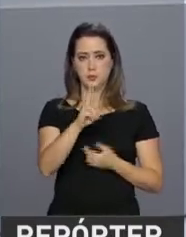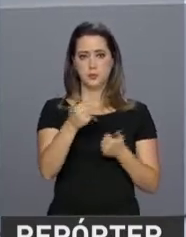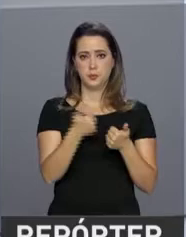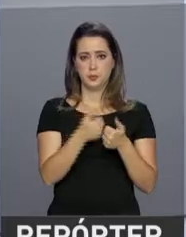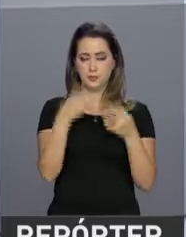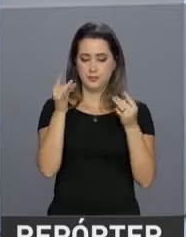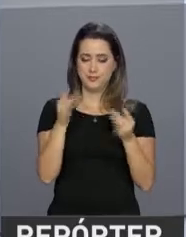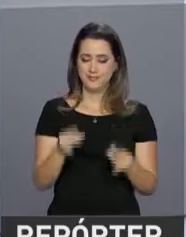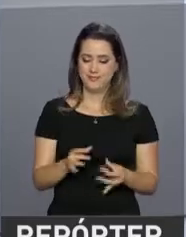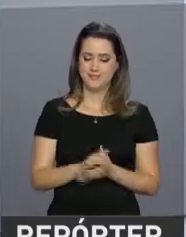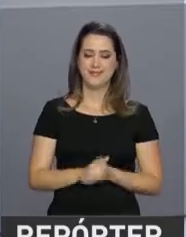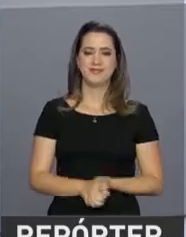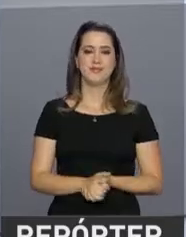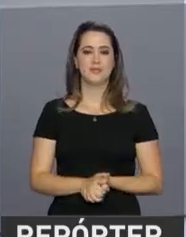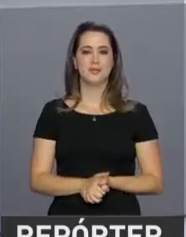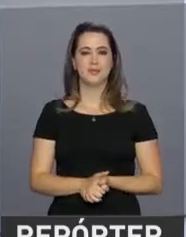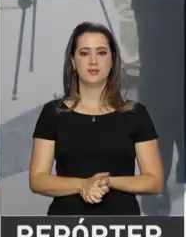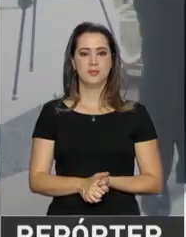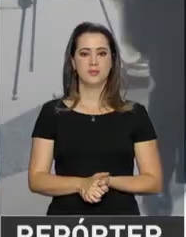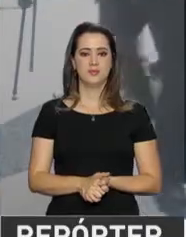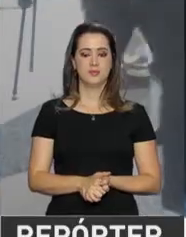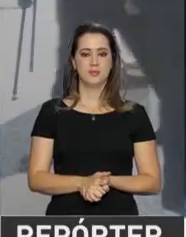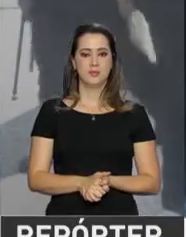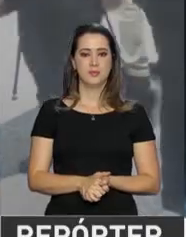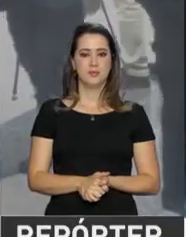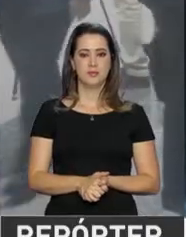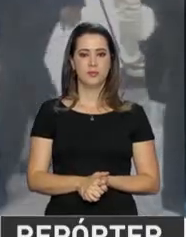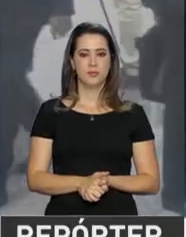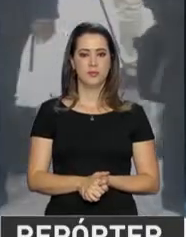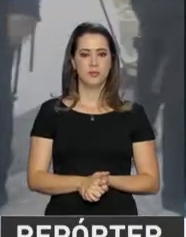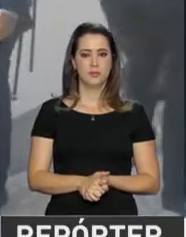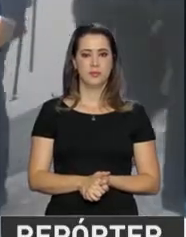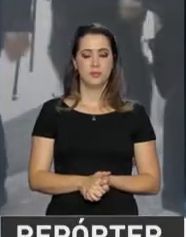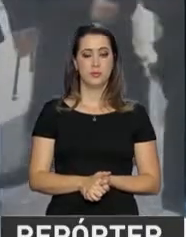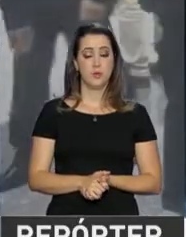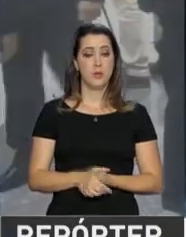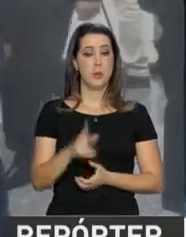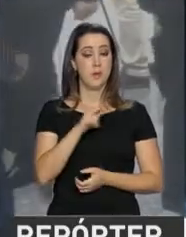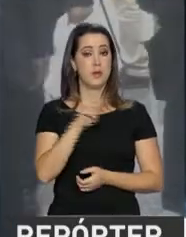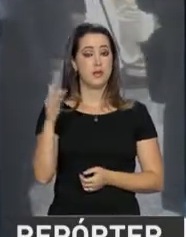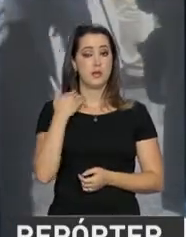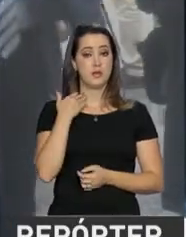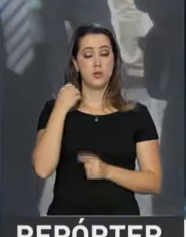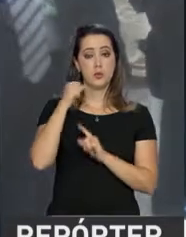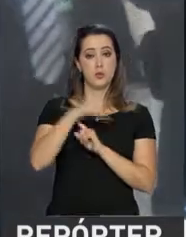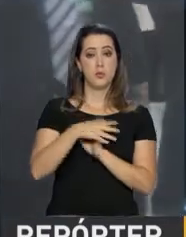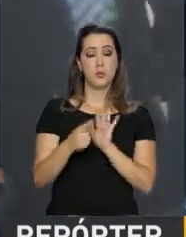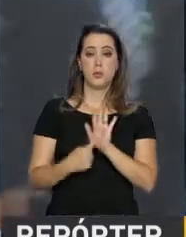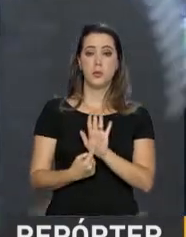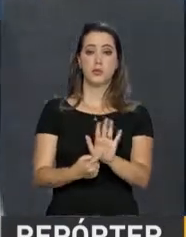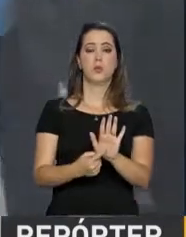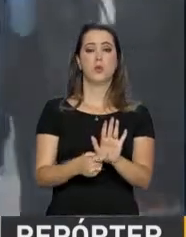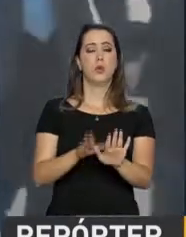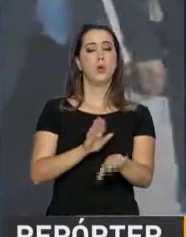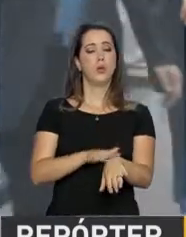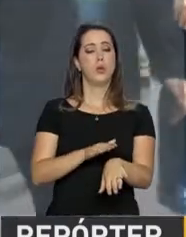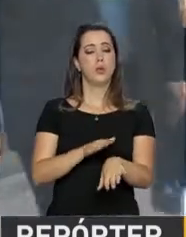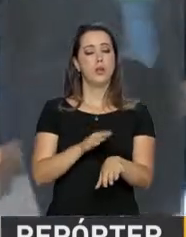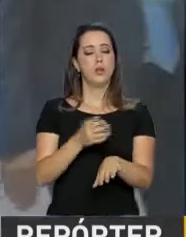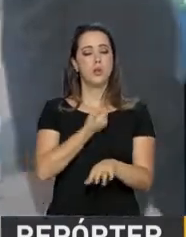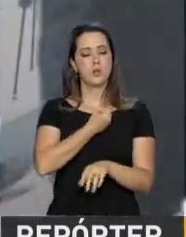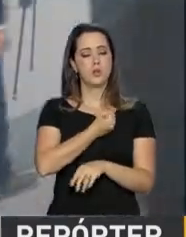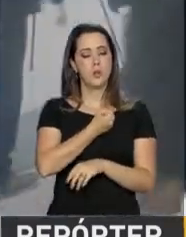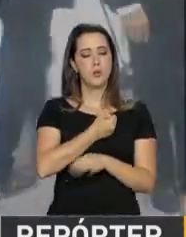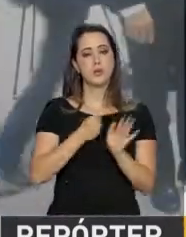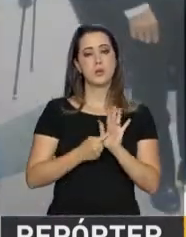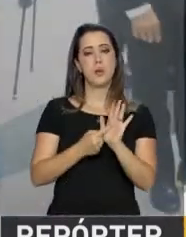acompanhou e conta pra gente. O presidente do Banco Central destacou que os números apresentados pelo relatório